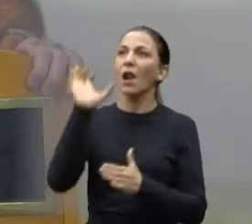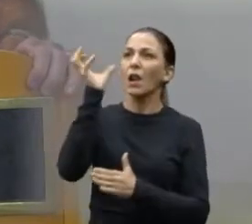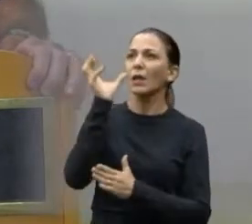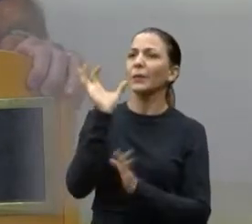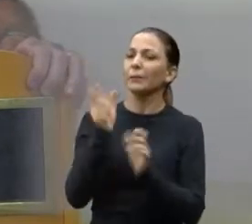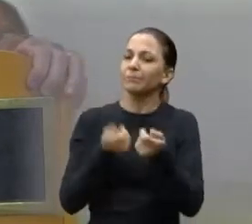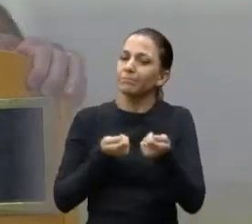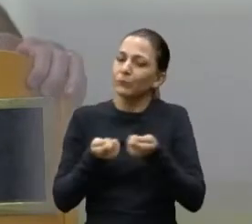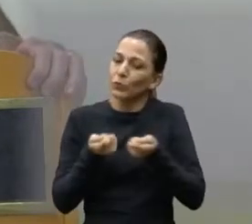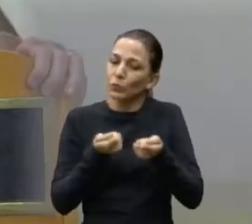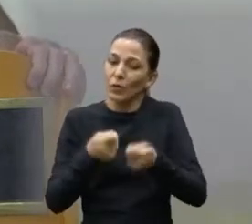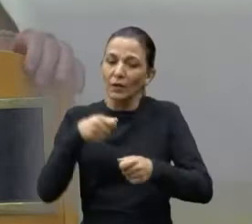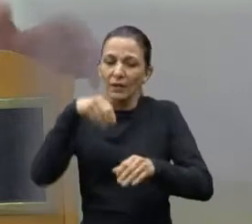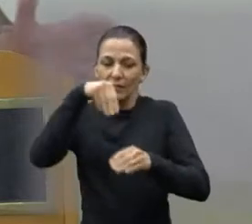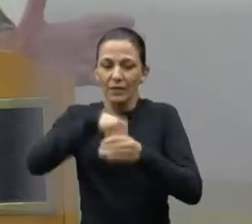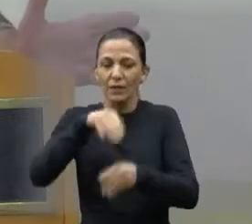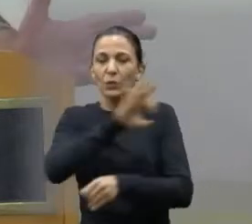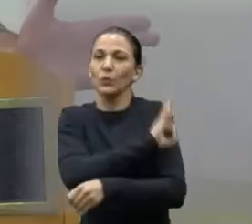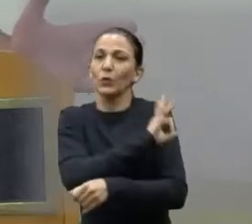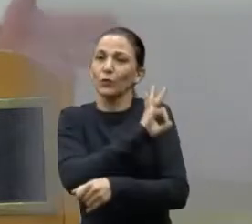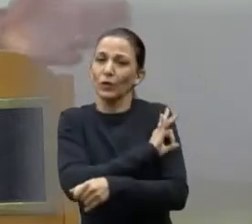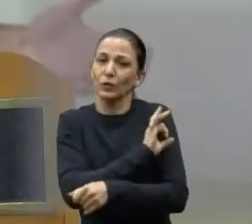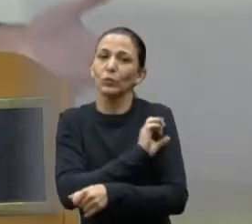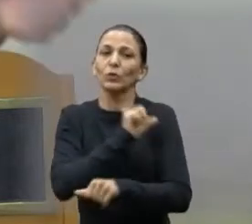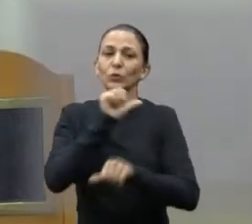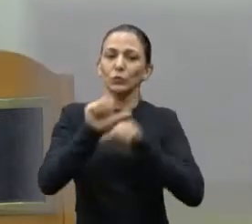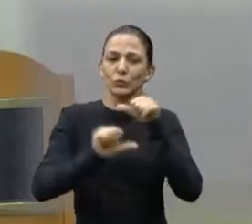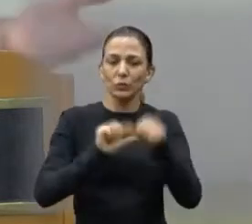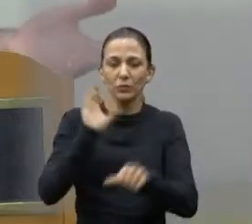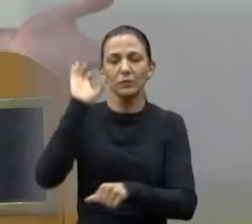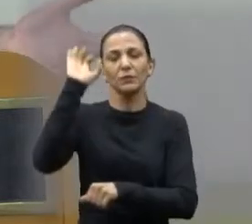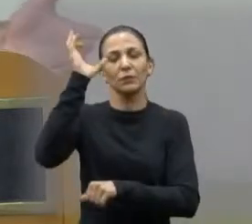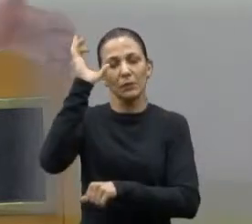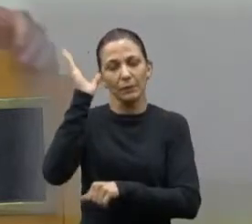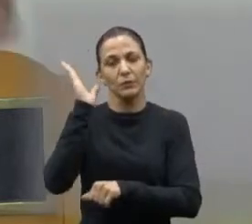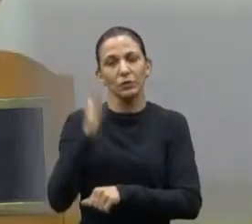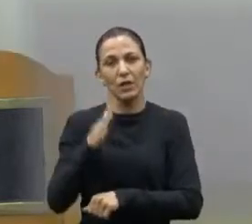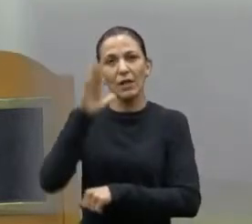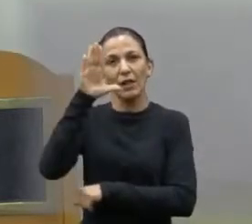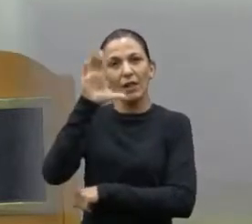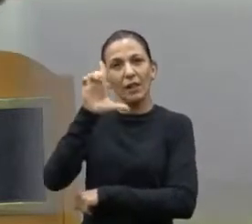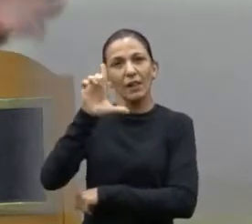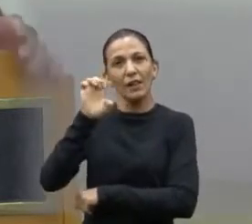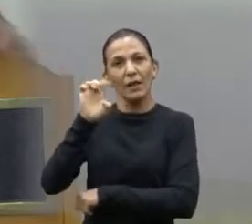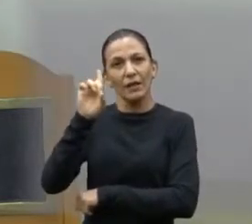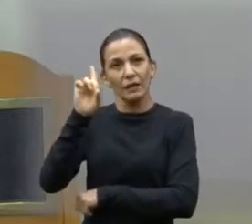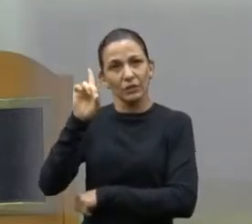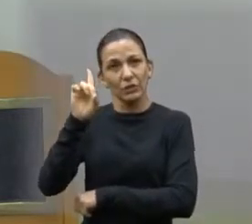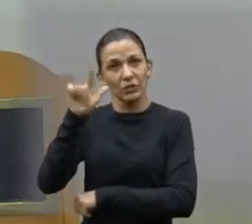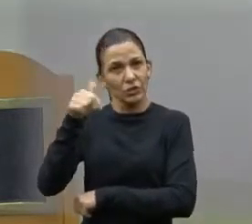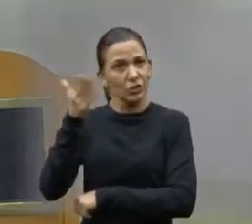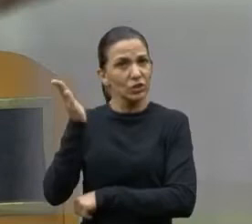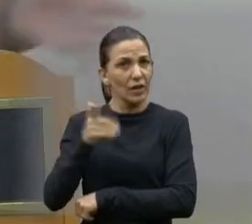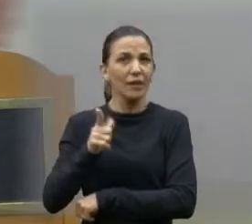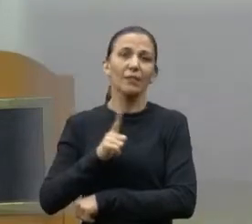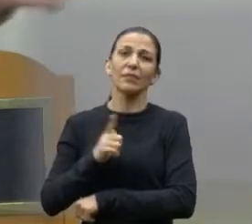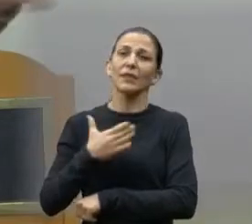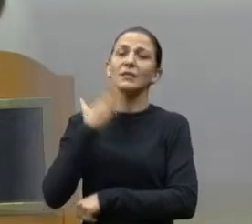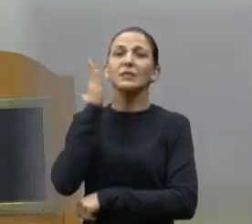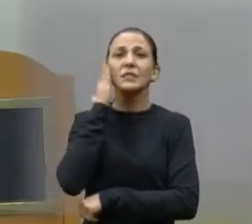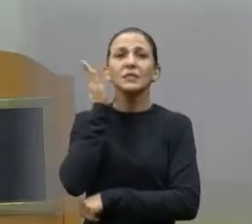de ter esse controle na prefeitura onde foi feita as trocas de lâmpadas para o LED já tem lá no esquema da prefeitura que